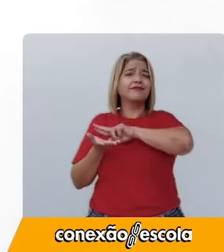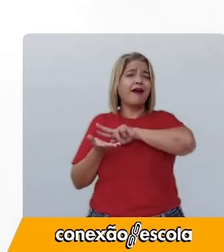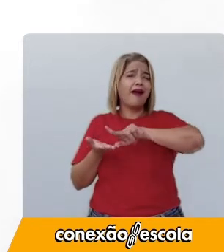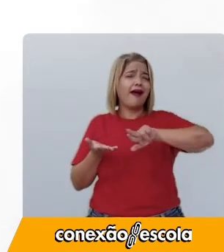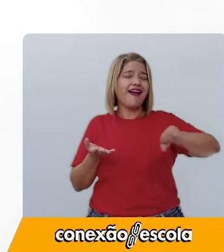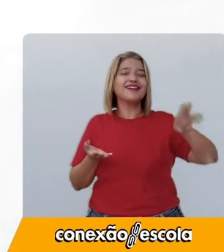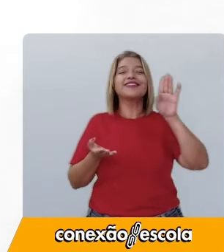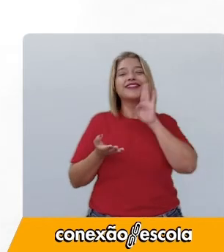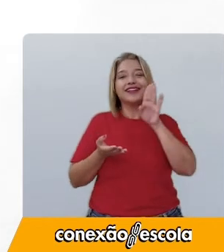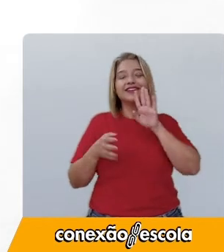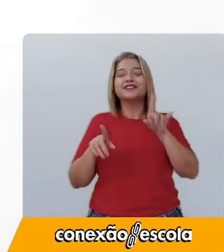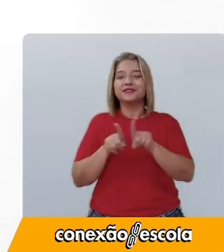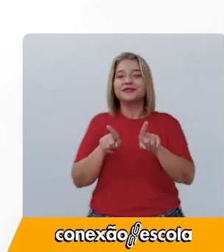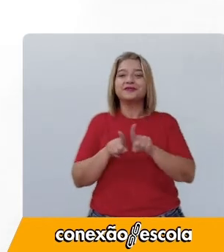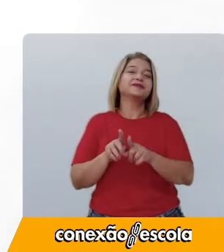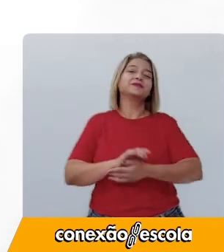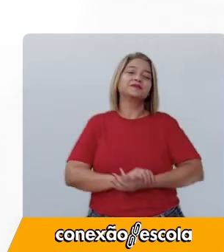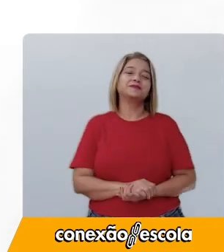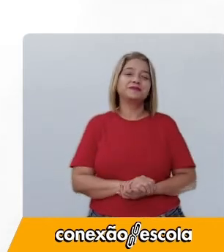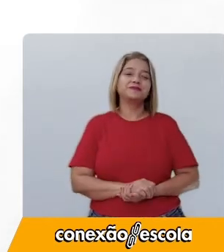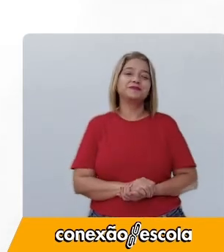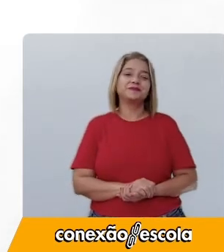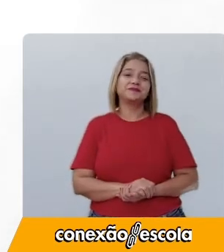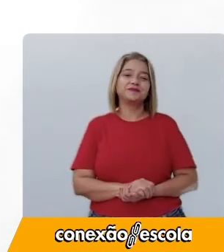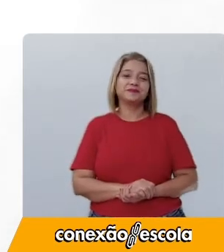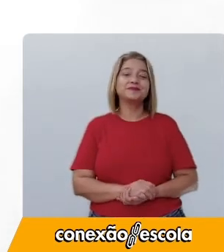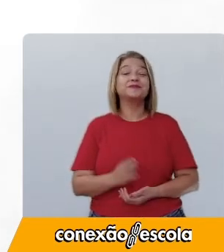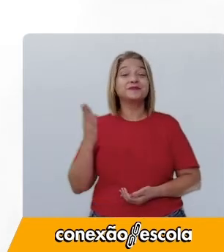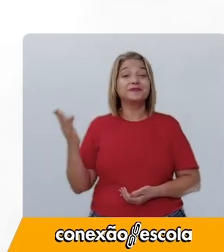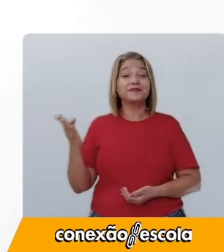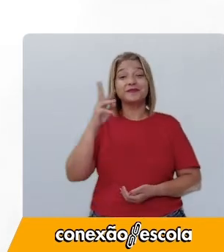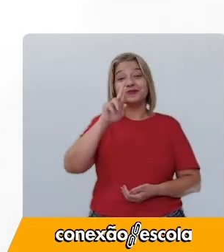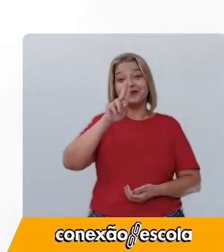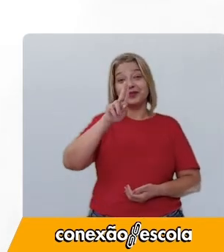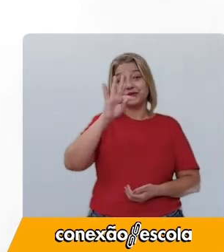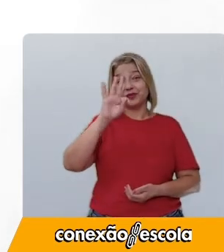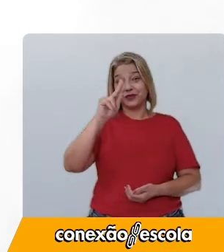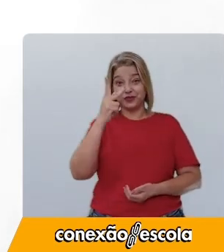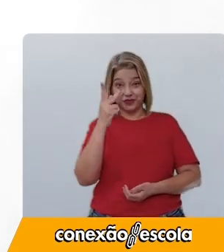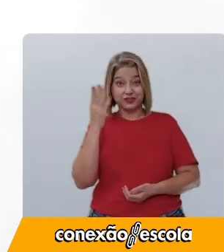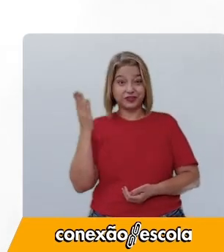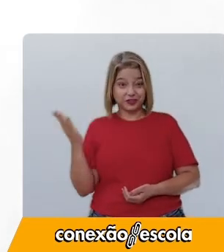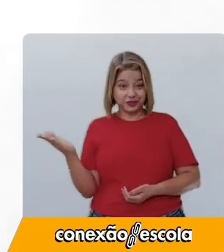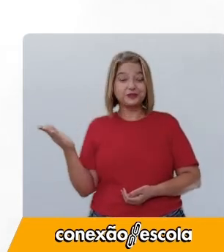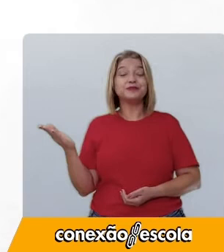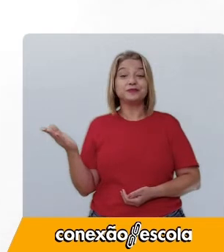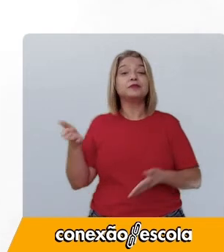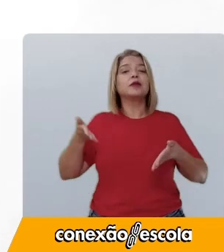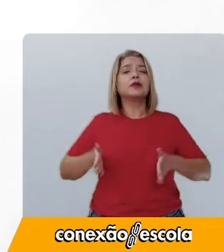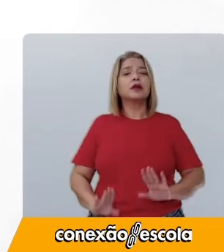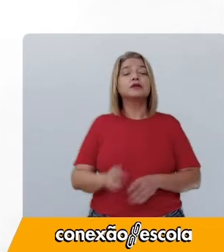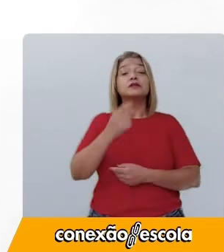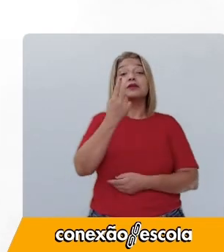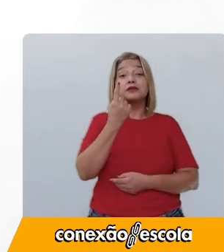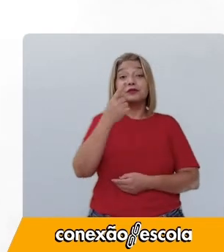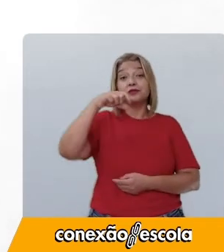coisa legal também. Trouxe Ruth Rocha. Ruth Rocha nasceu